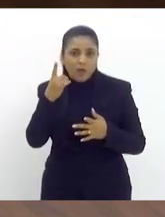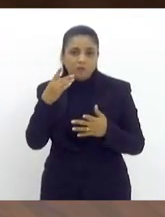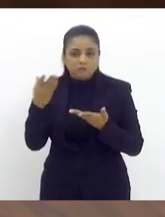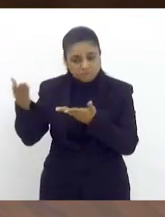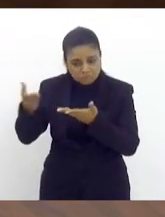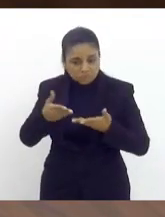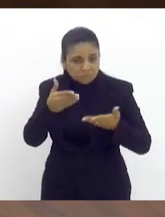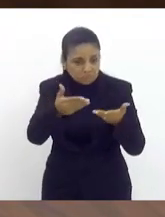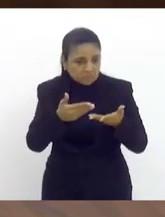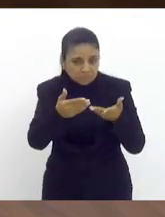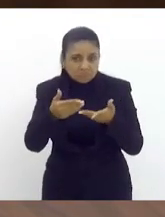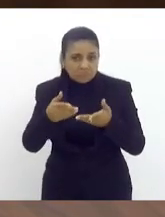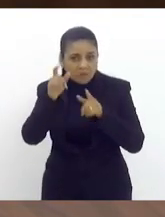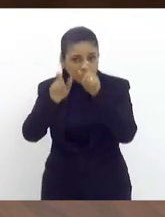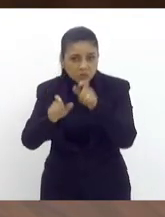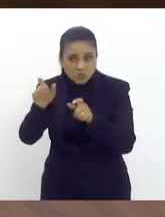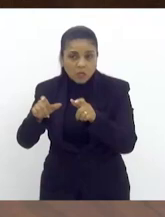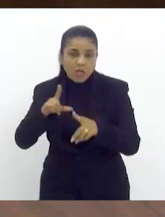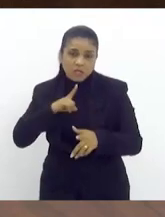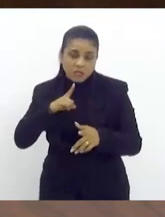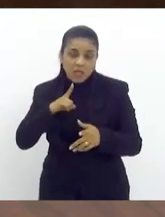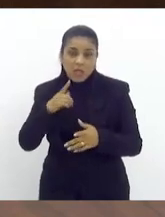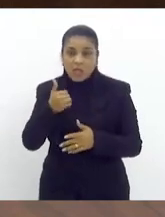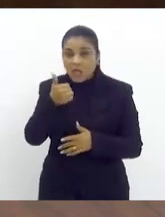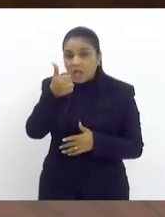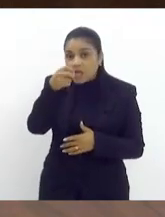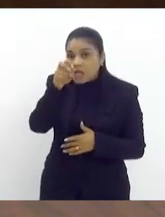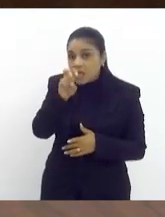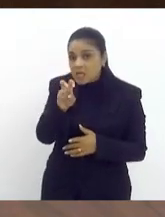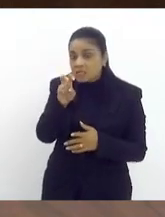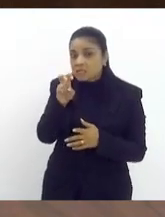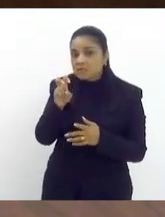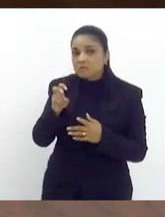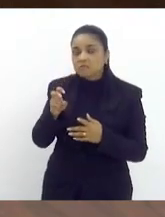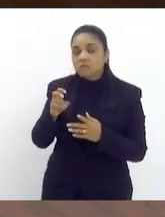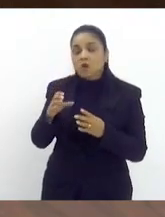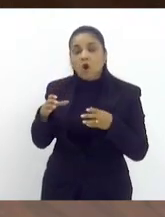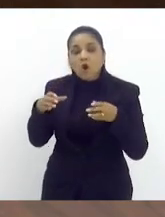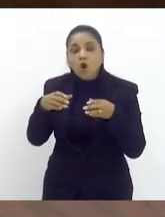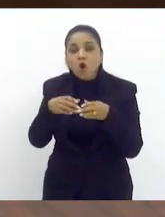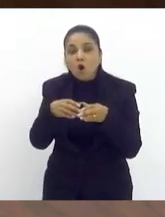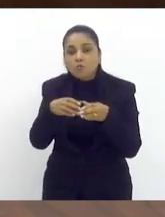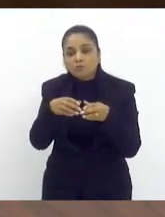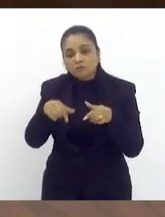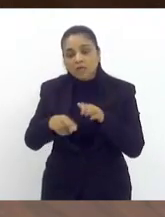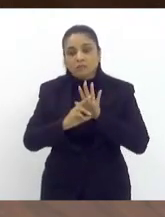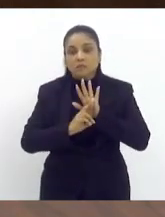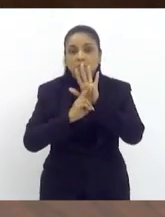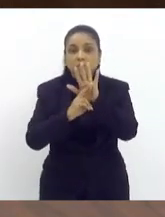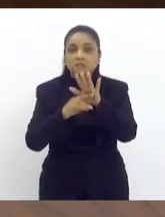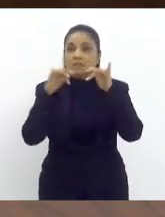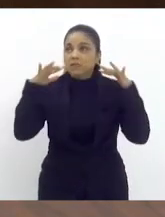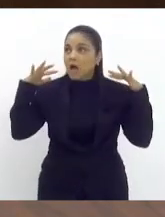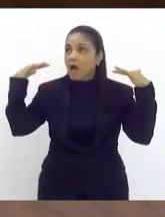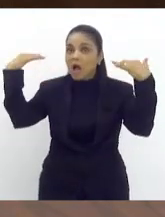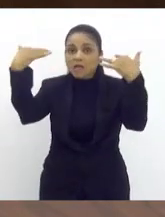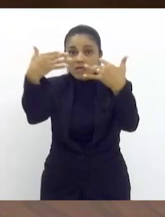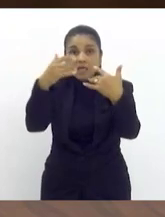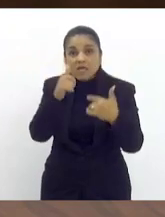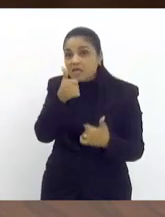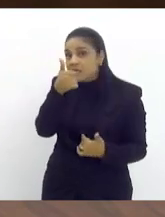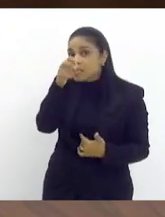contei aqui, tem mais de 15 comunidades representadas aqui nessa galeria. Mais de